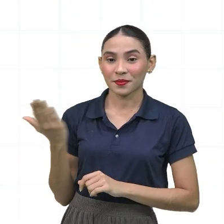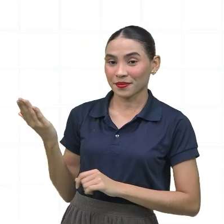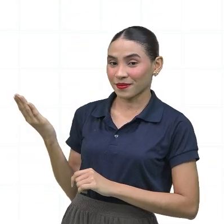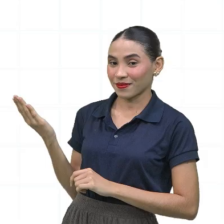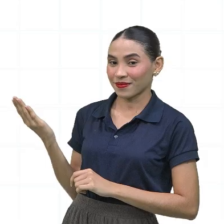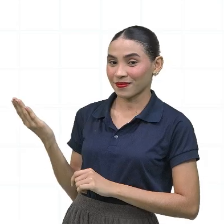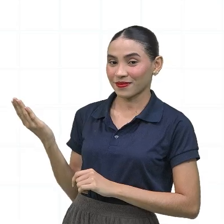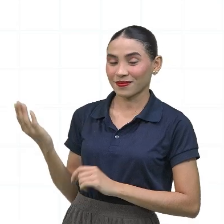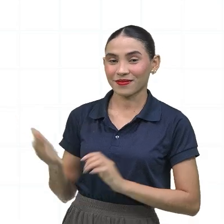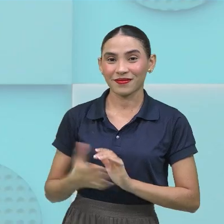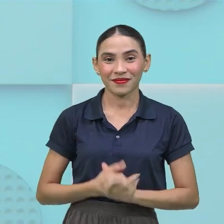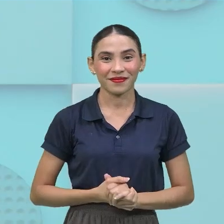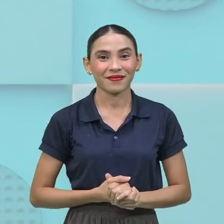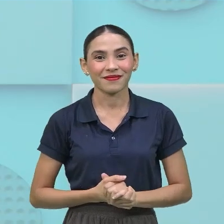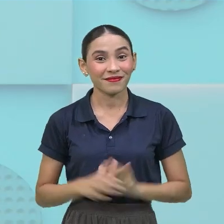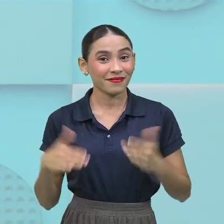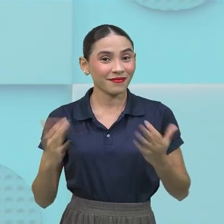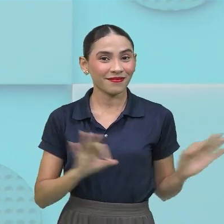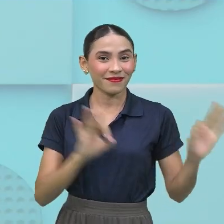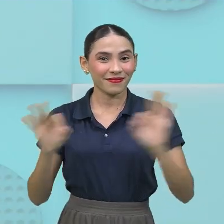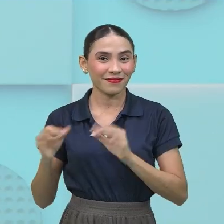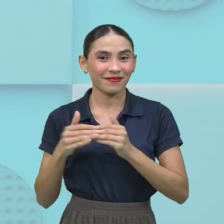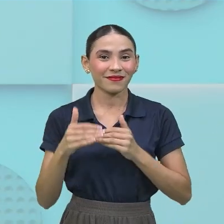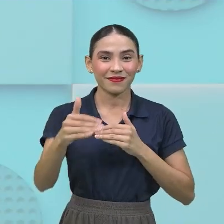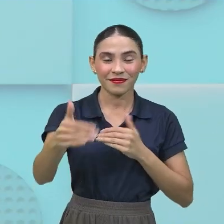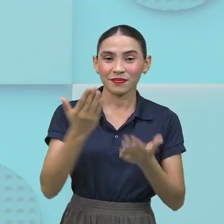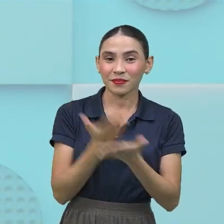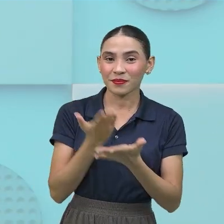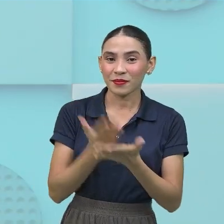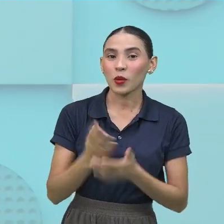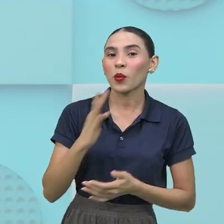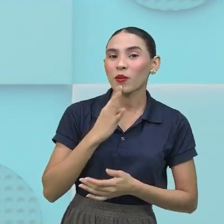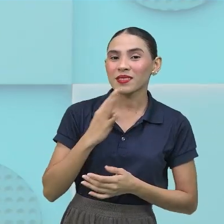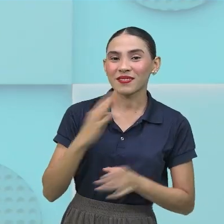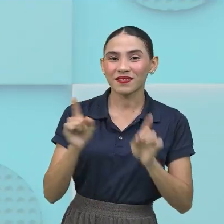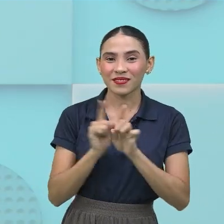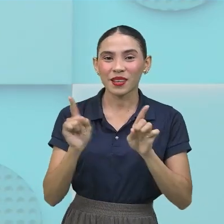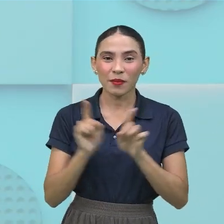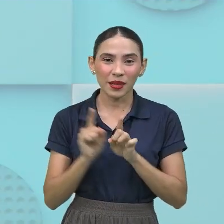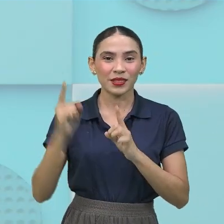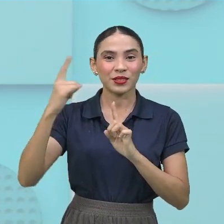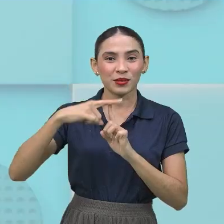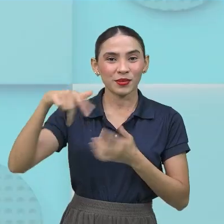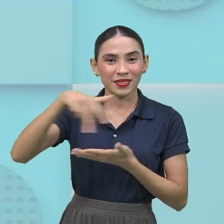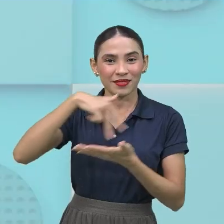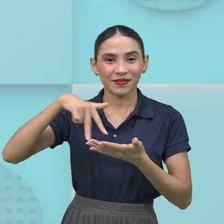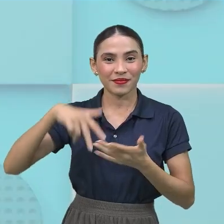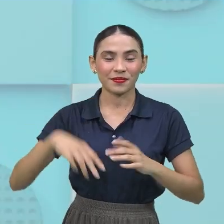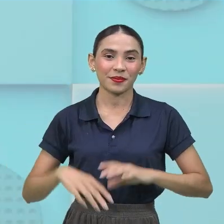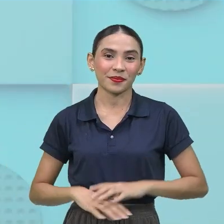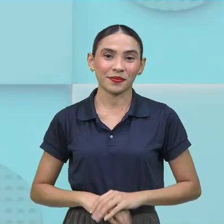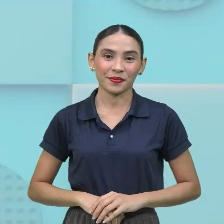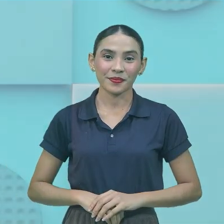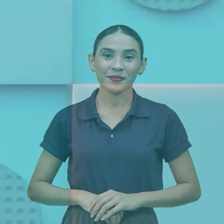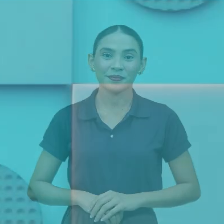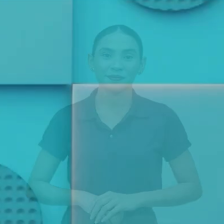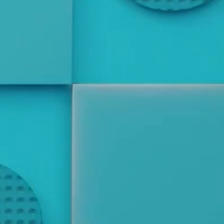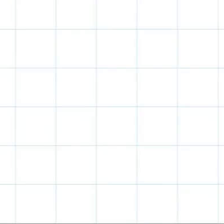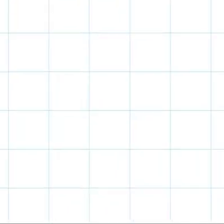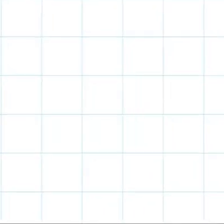hip hop. Então vamos lá e vamos conhecer um pouco mais sobre esse tipo de dança.